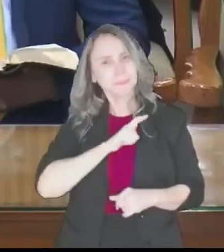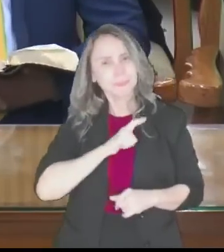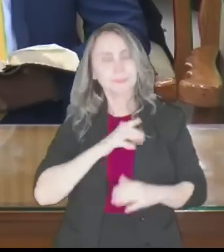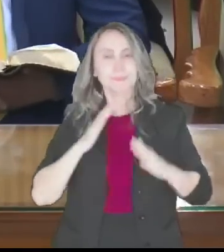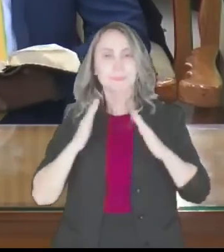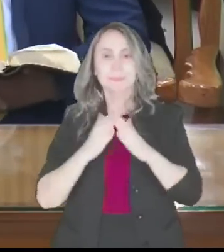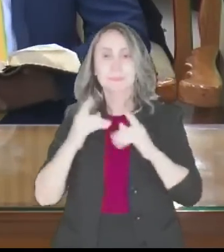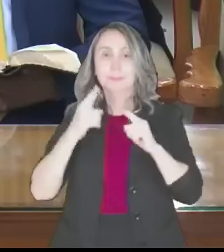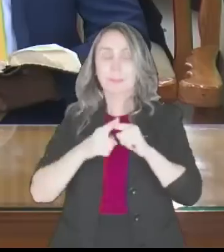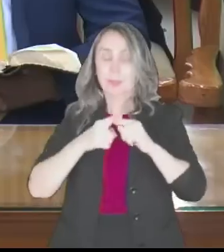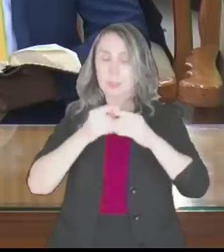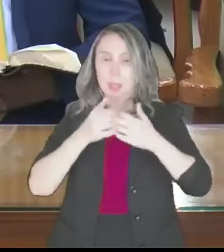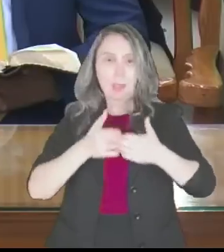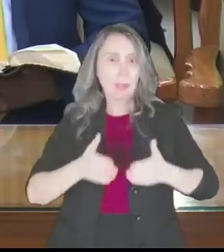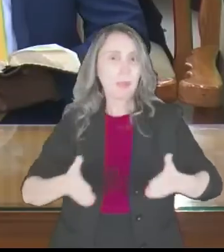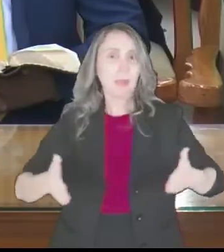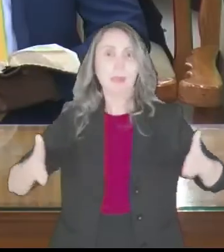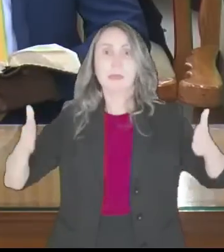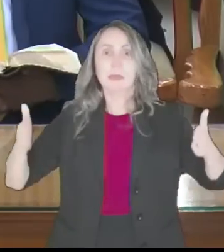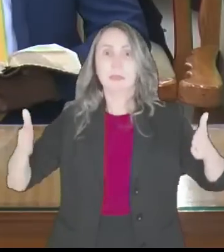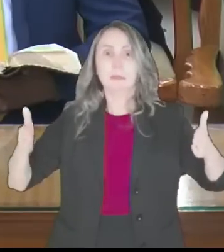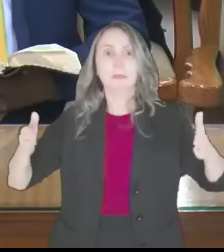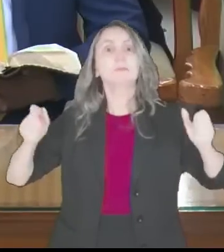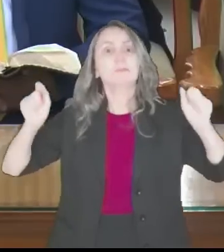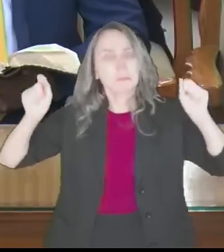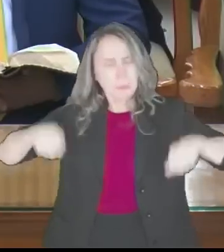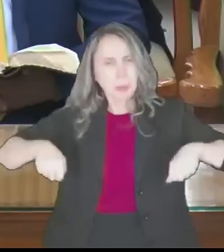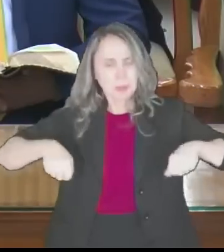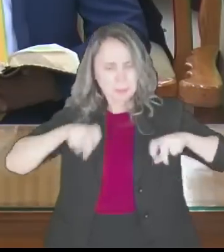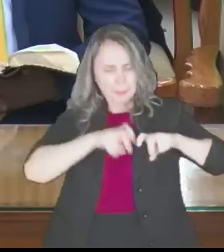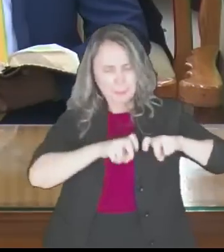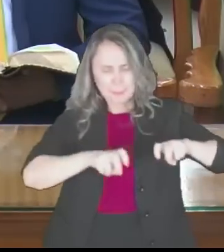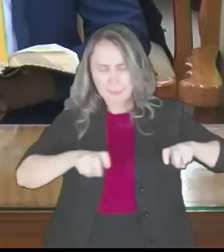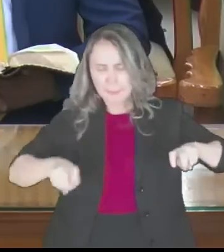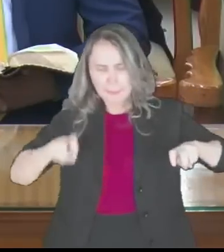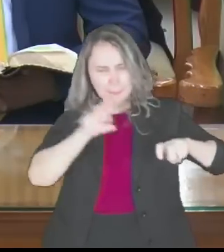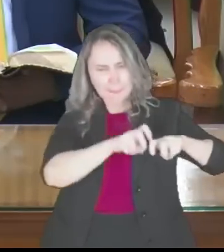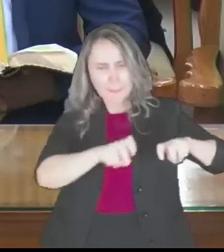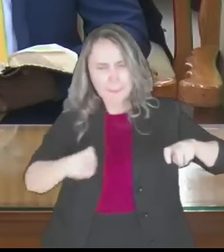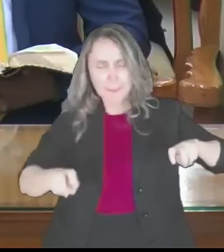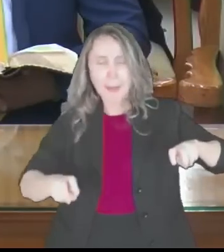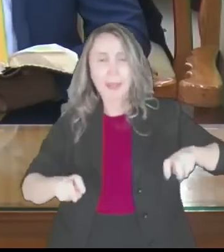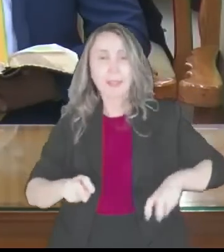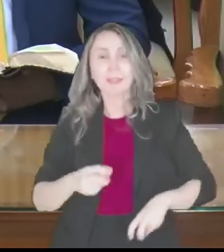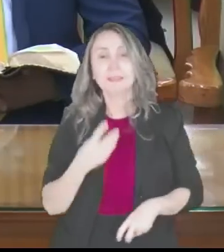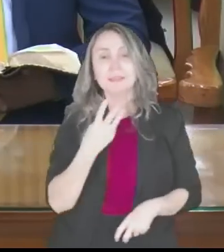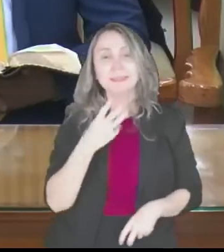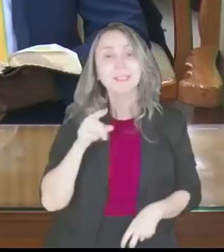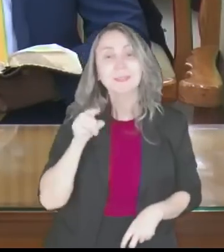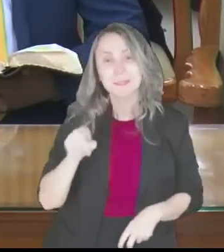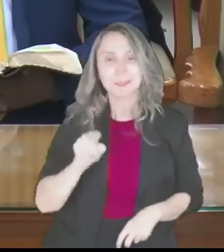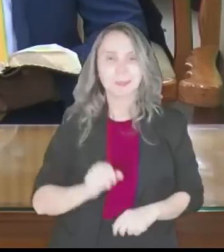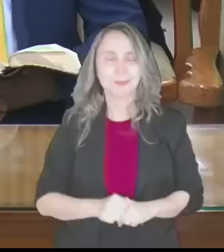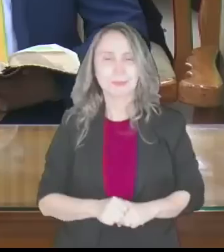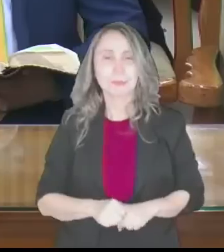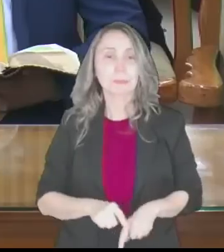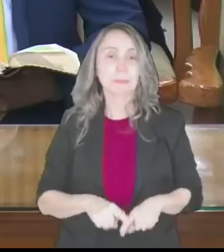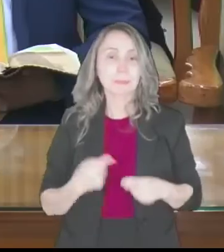no dia do ensinamento, no dia de ouvir a palavra, no dia de ouvir o Senhor falar pela palavra, tem 30, 40 pessoas.